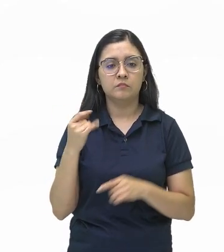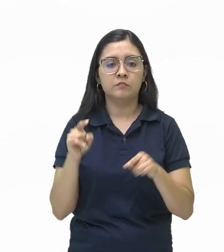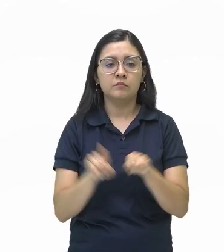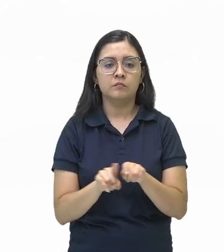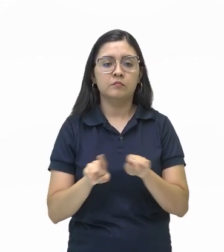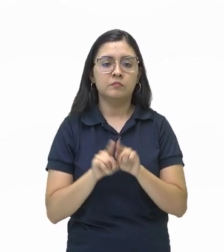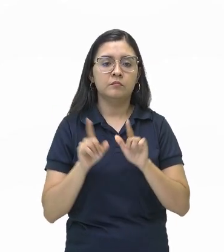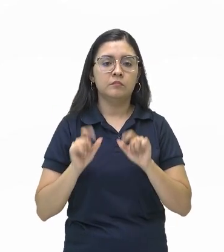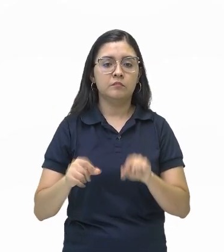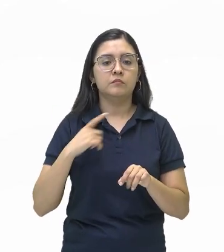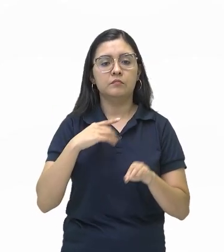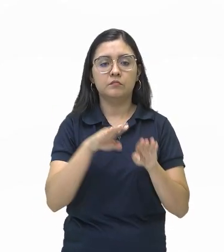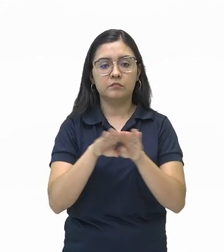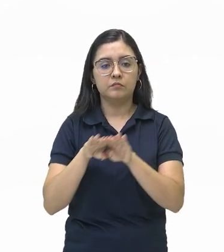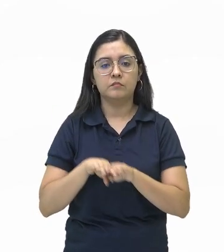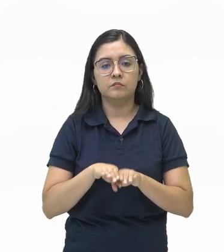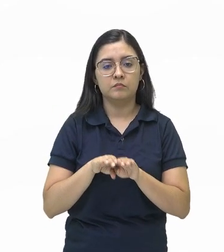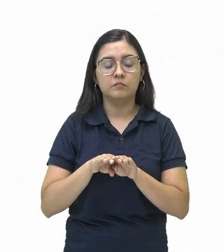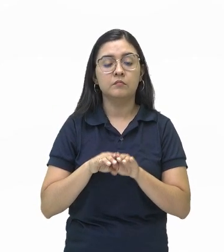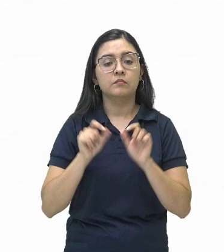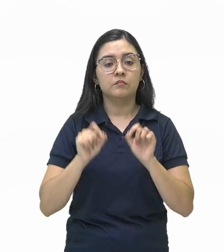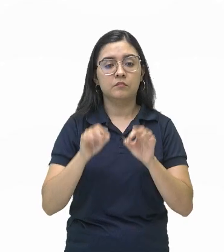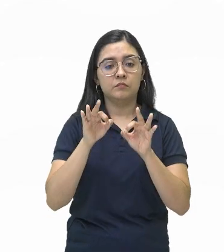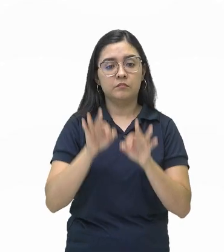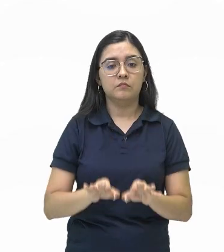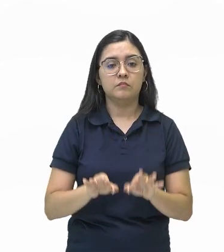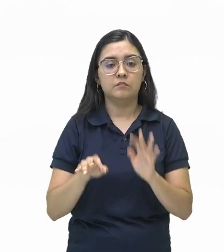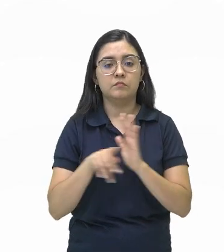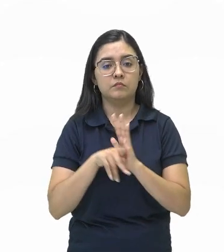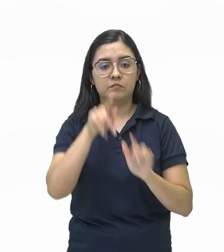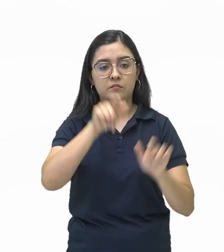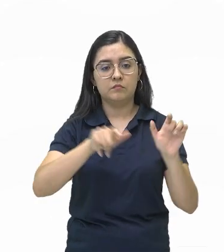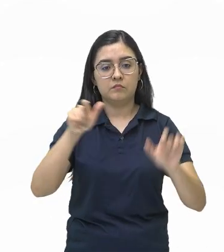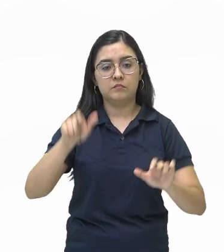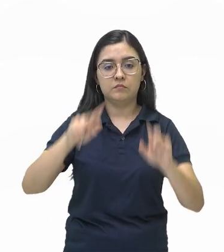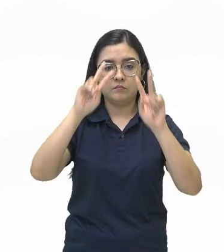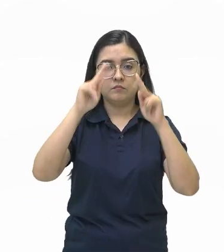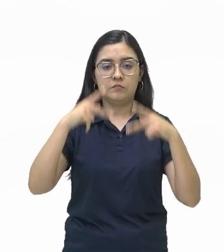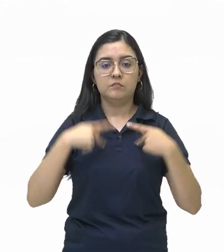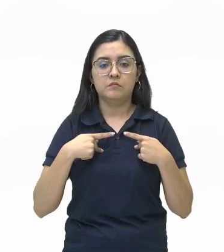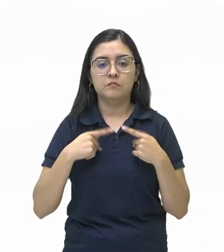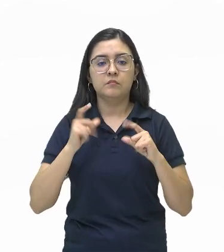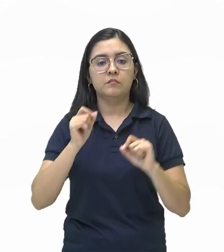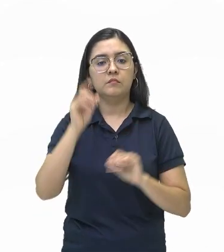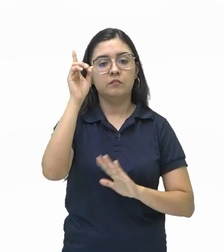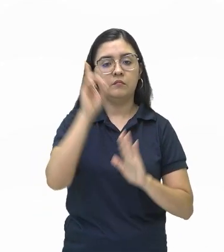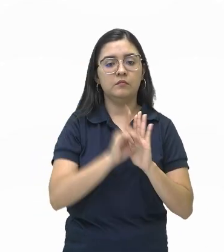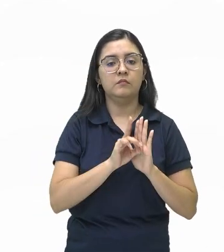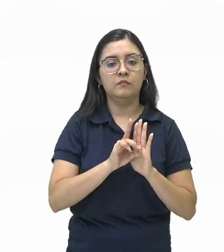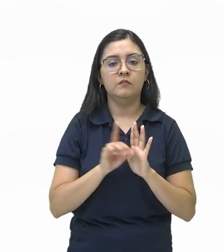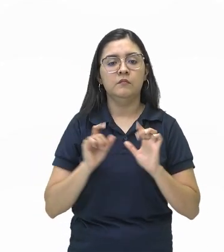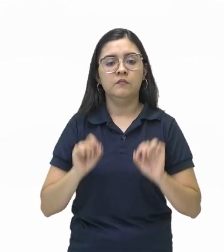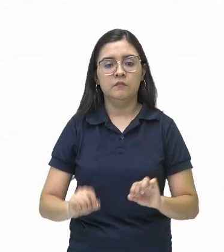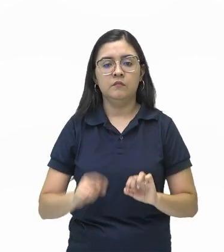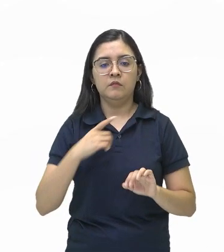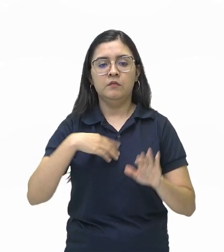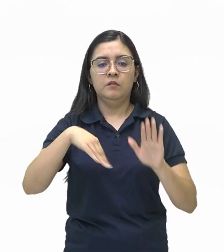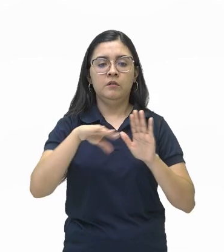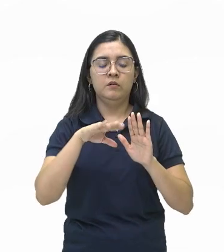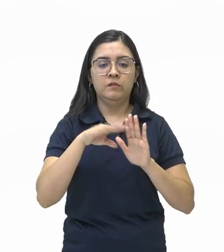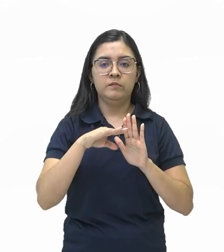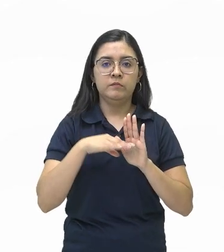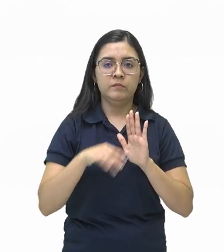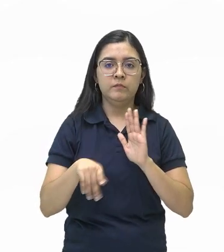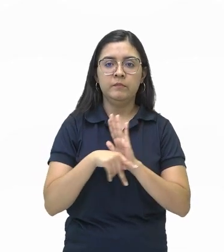e inerente à dignidade humana. Sendo um direito que